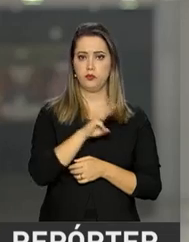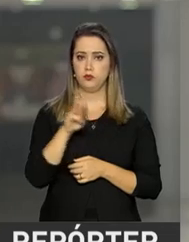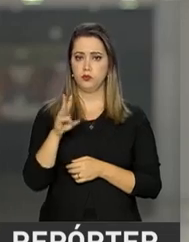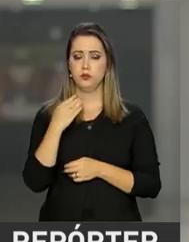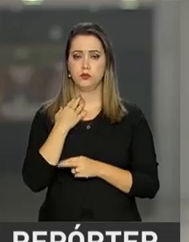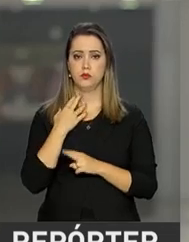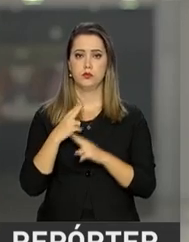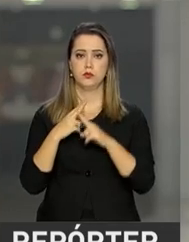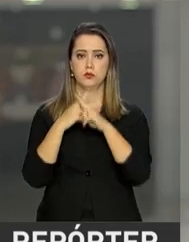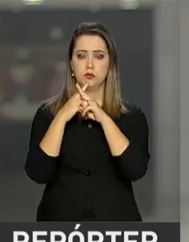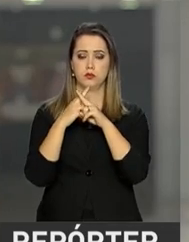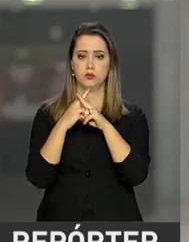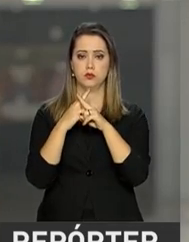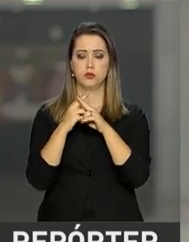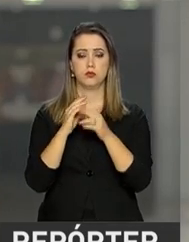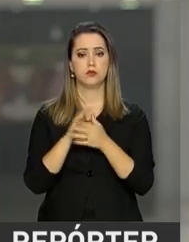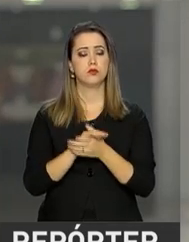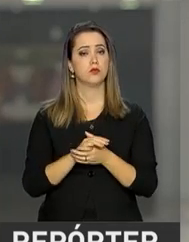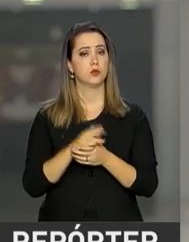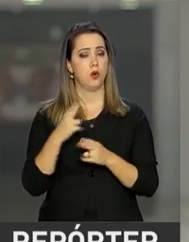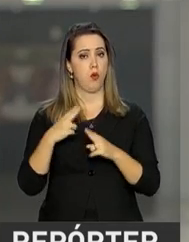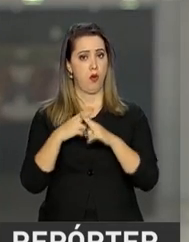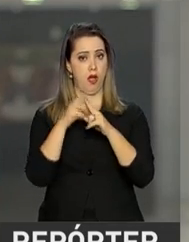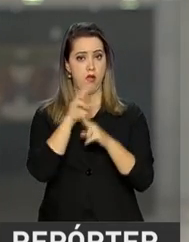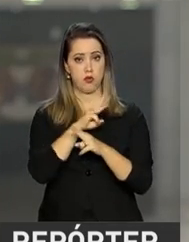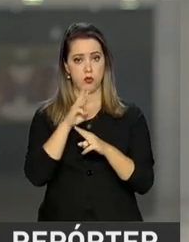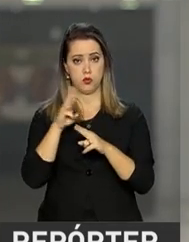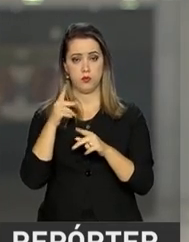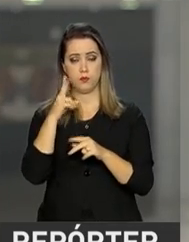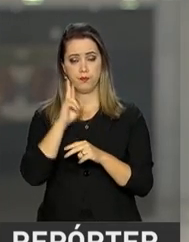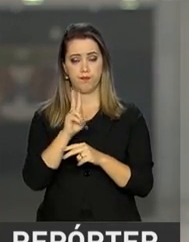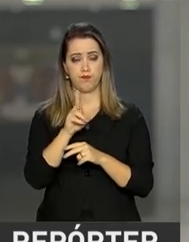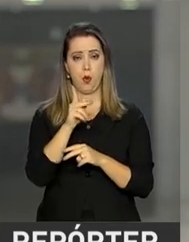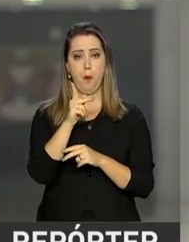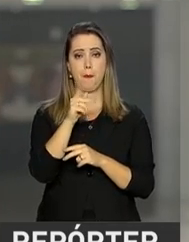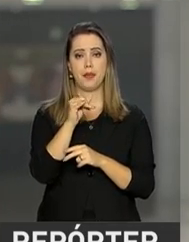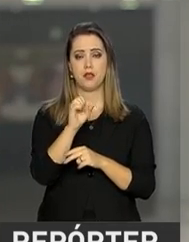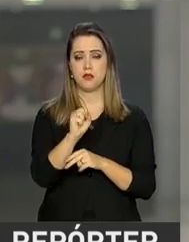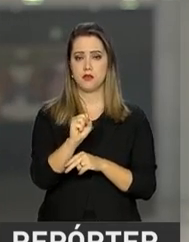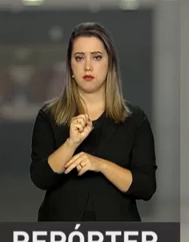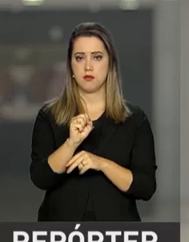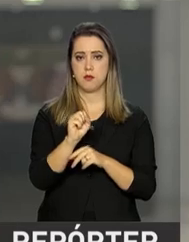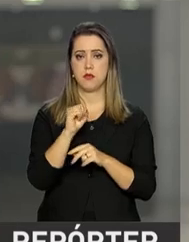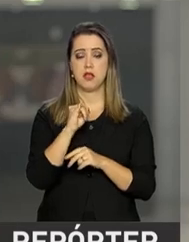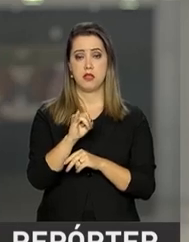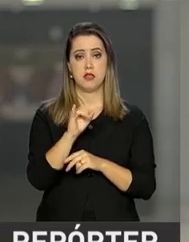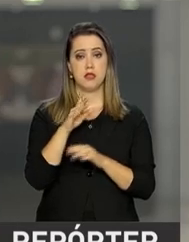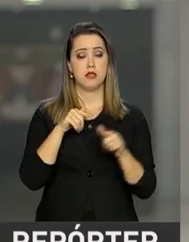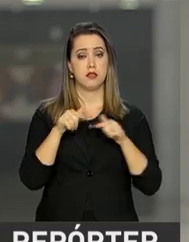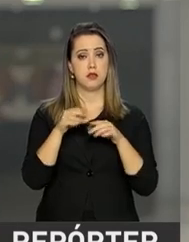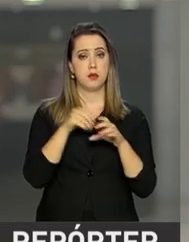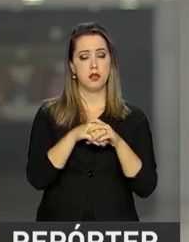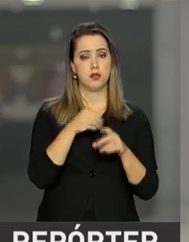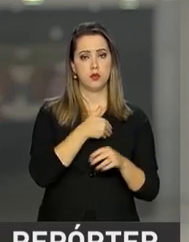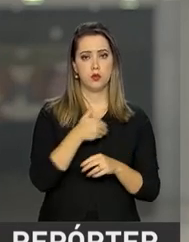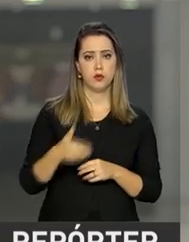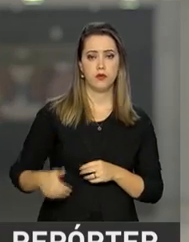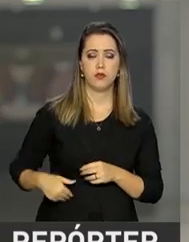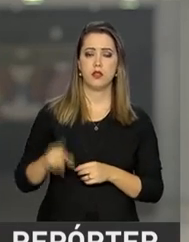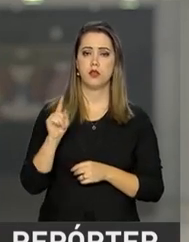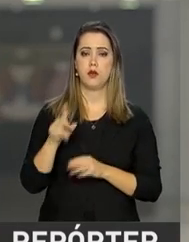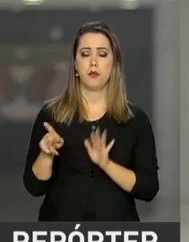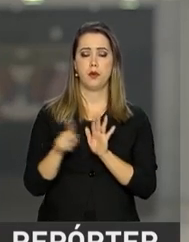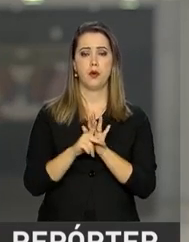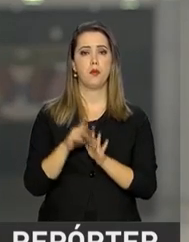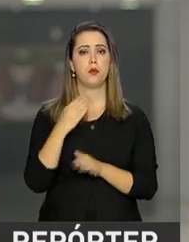caixa caixa.gov.br barra pis pasep se for servidor público o endereço eletrônico do banco do brasil